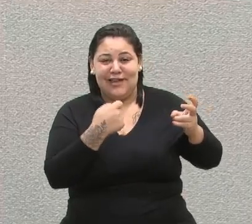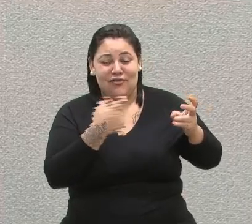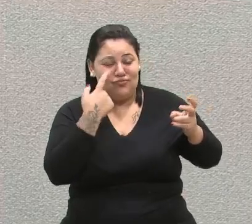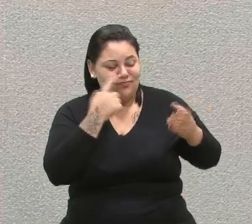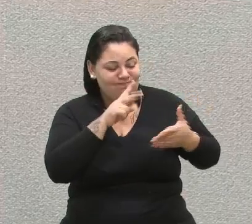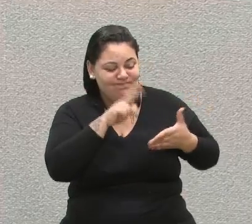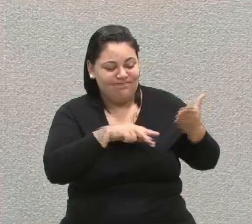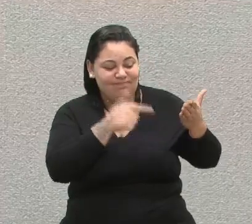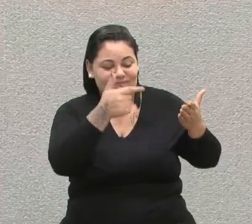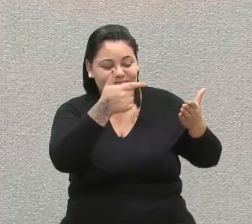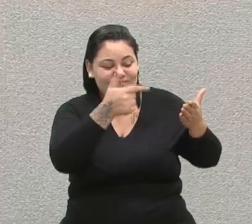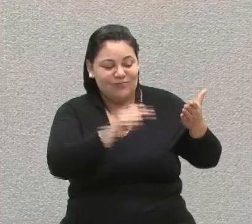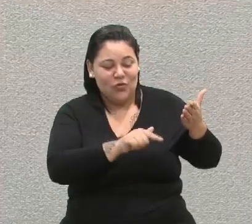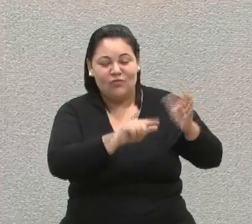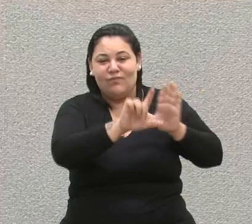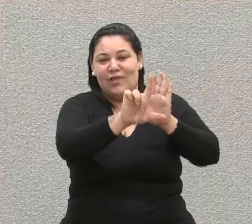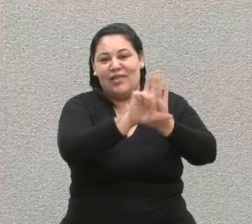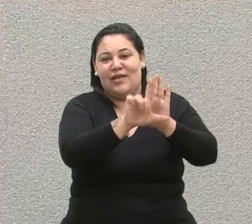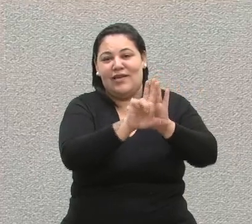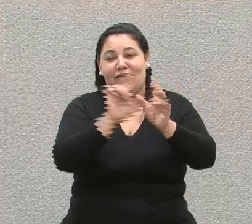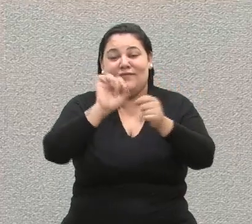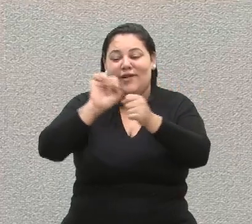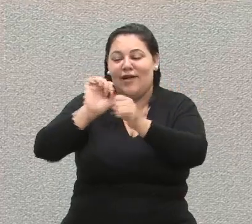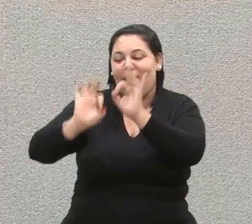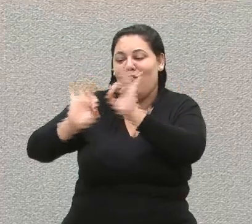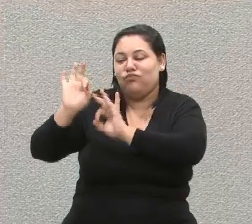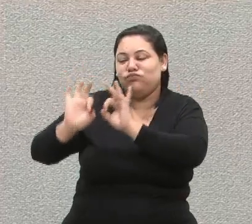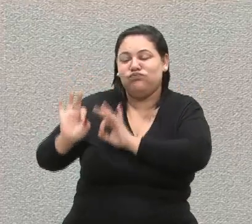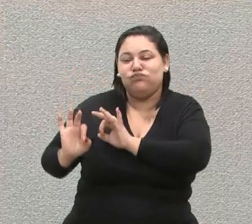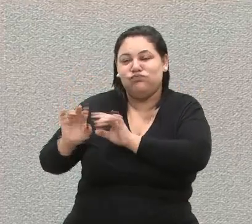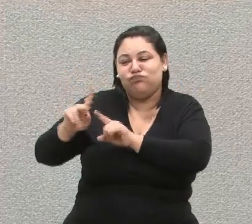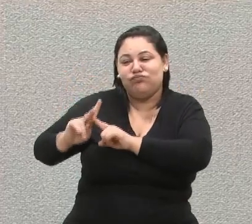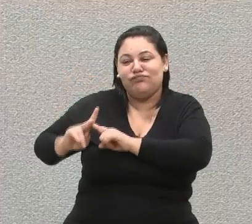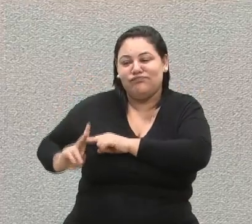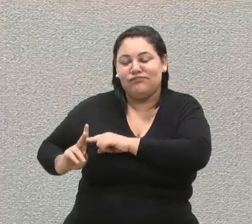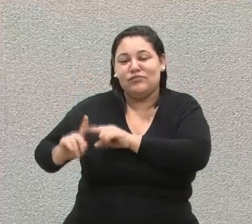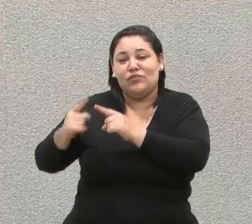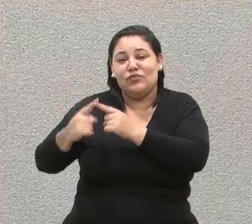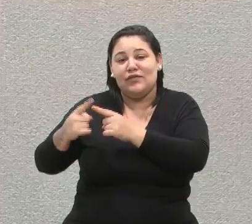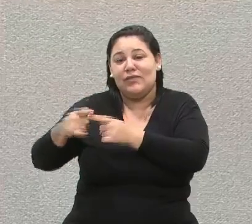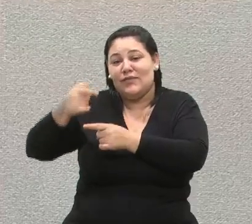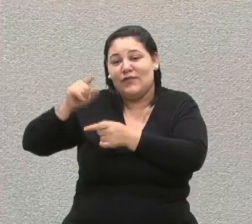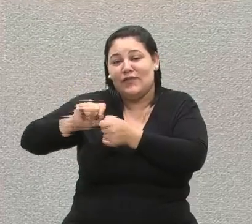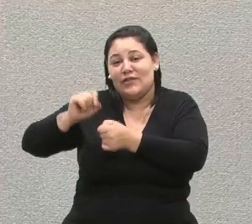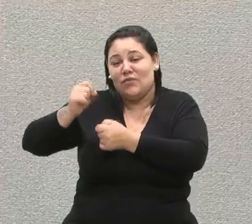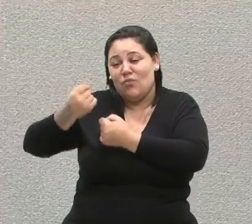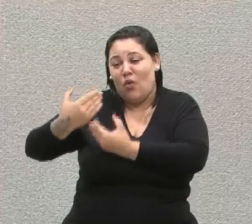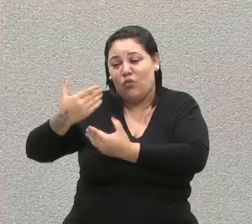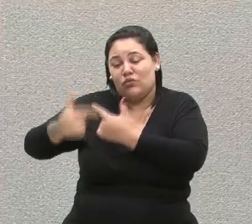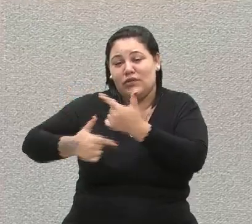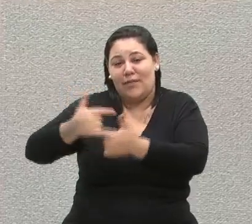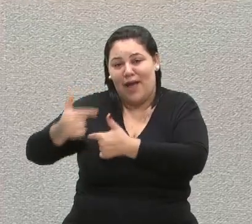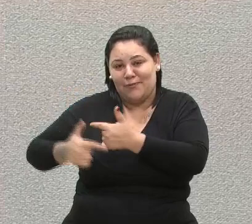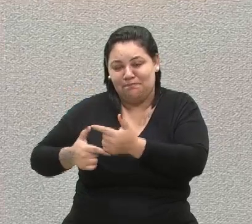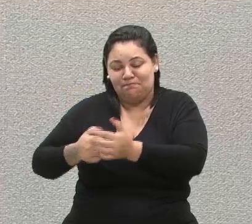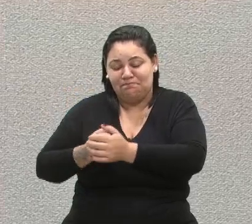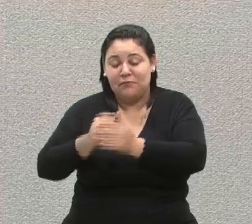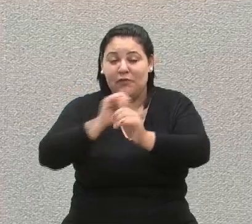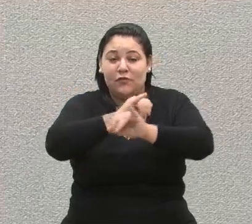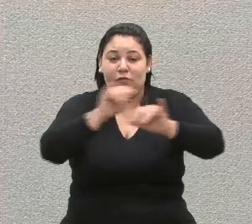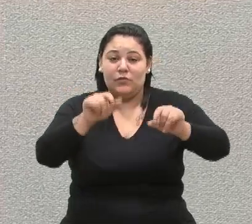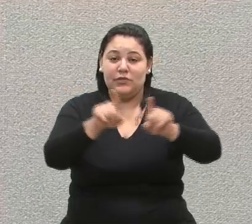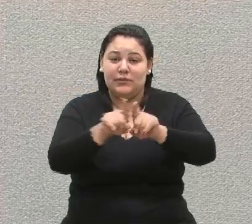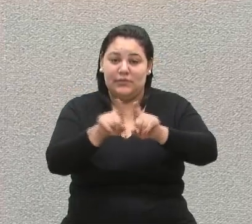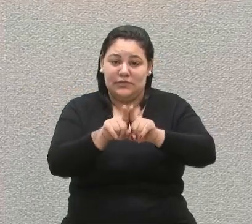e efetuar os ajustes necessários para garantir o adequado funcionamento do órgão. Informa que, além